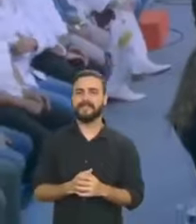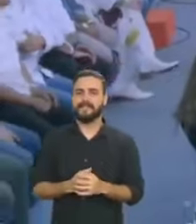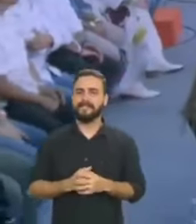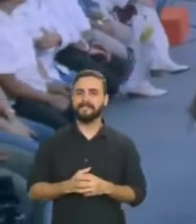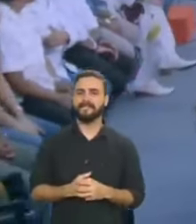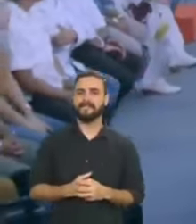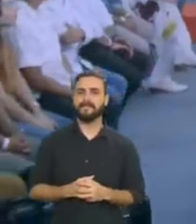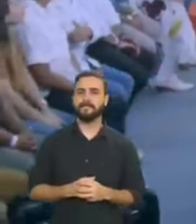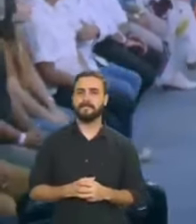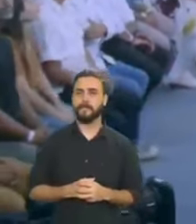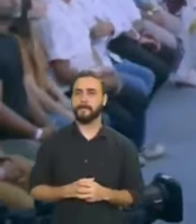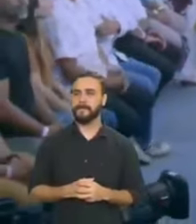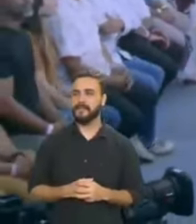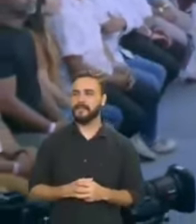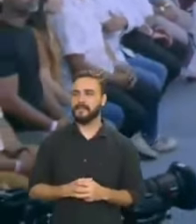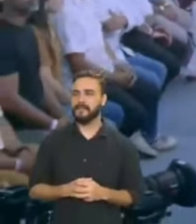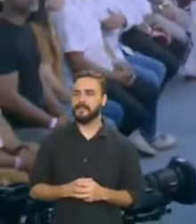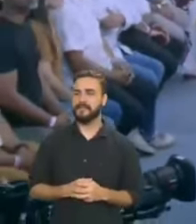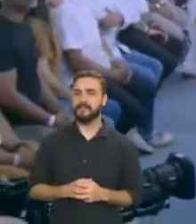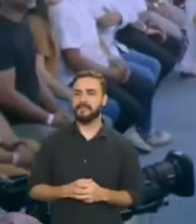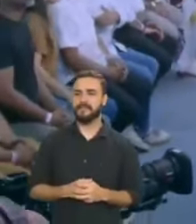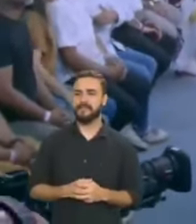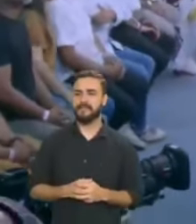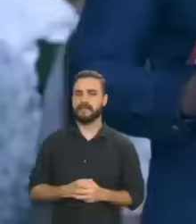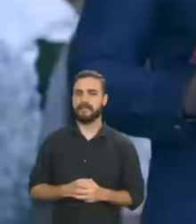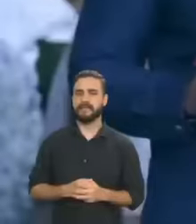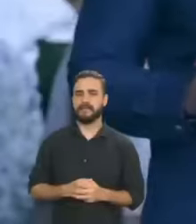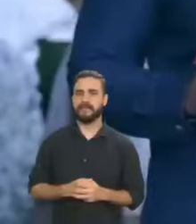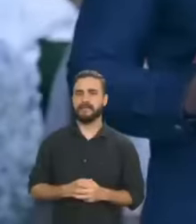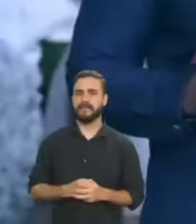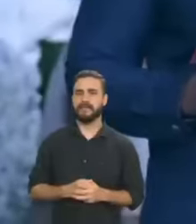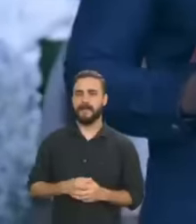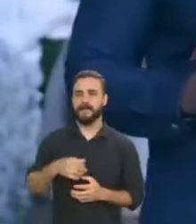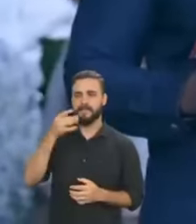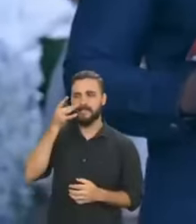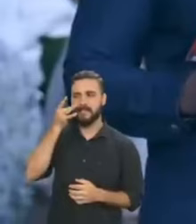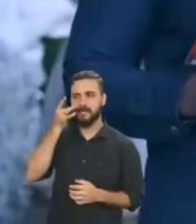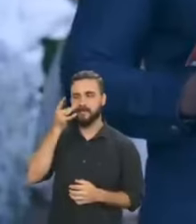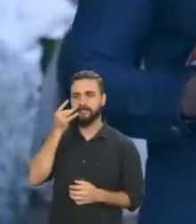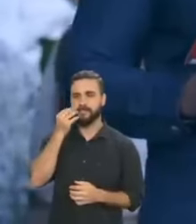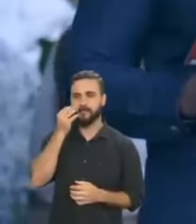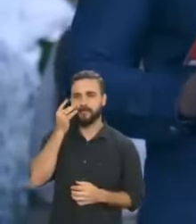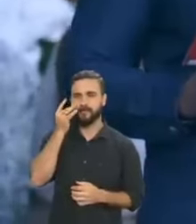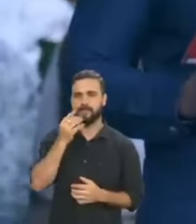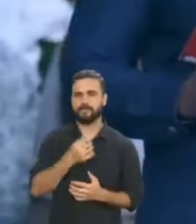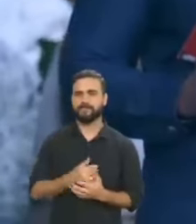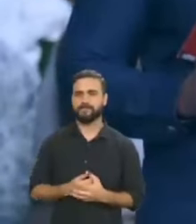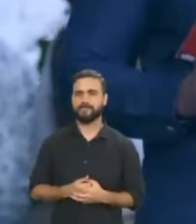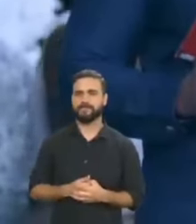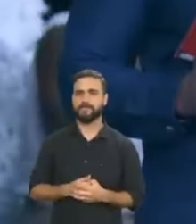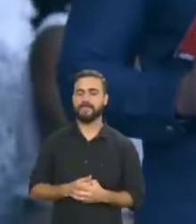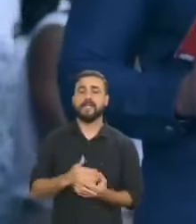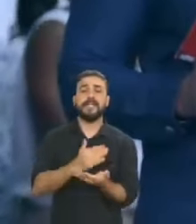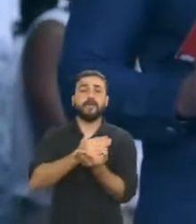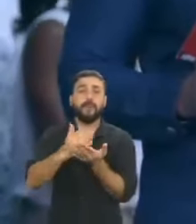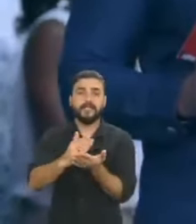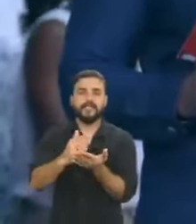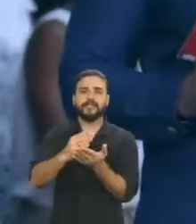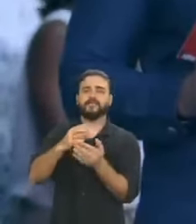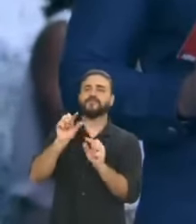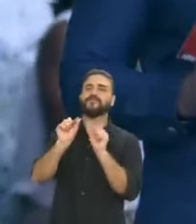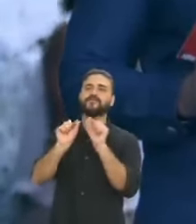Juliano, a gente está falando aqui de você, falando dessa iniciativa que Deus começou através da sua vida, de usar